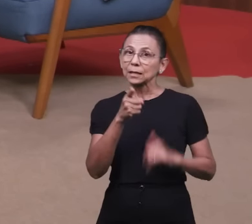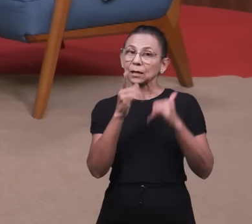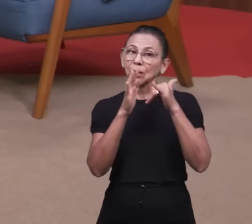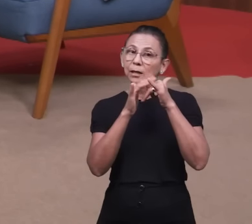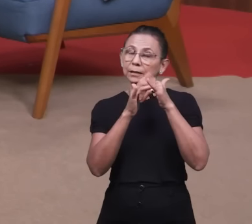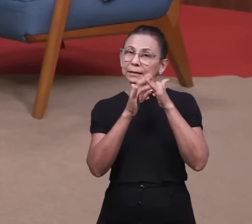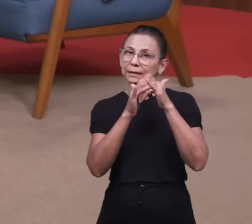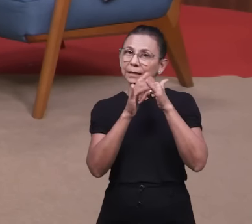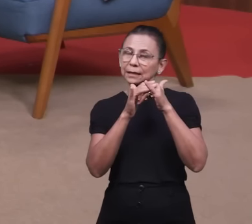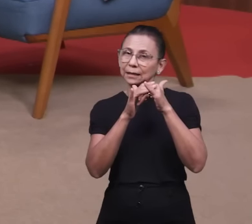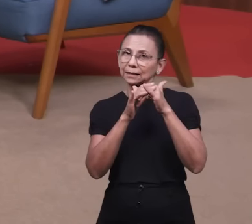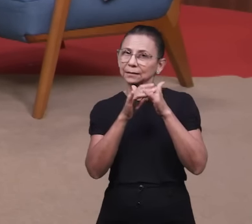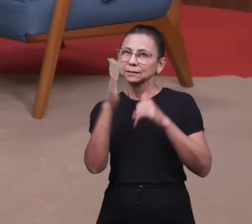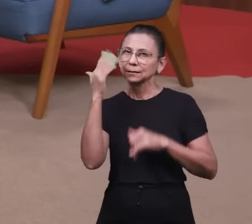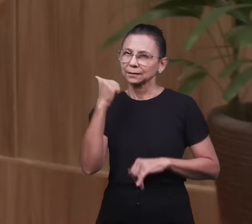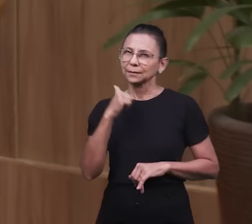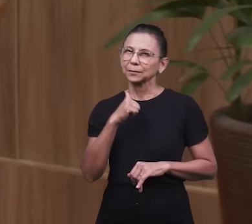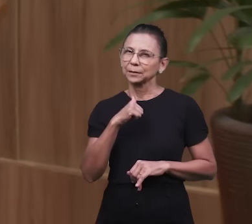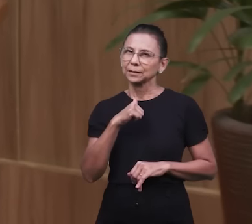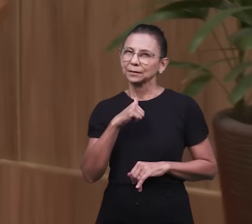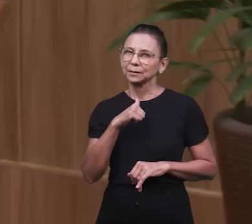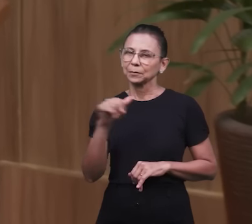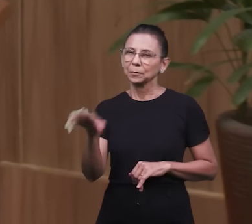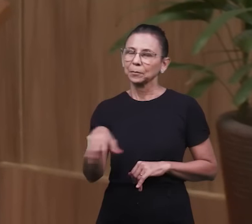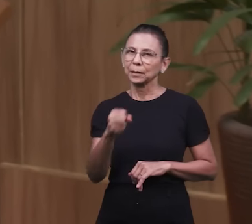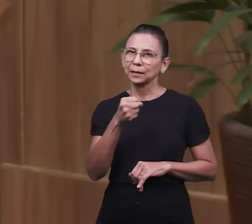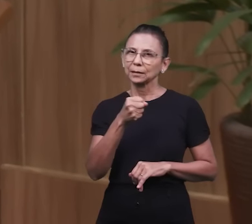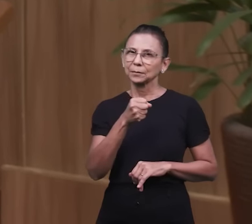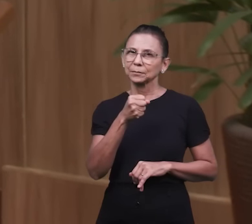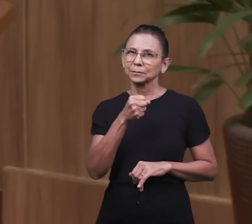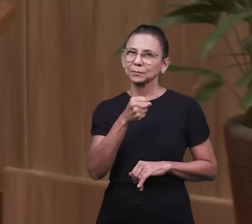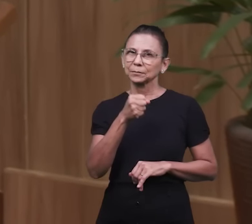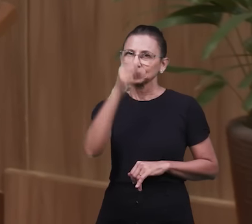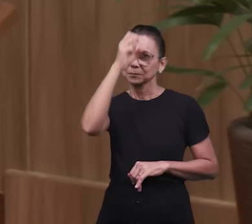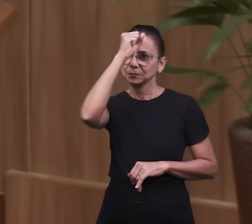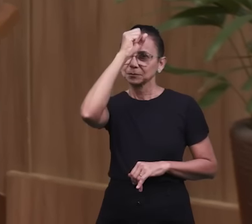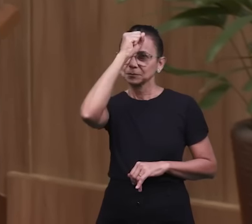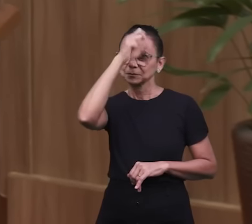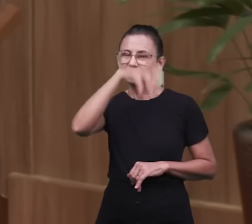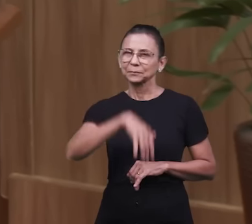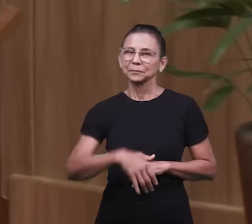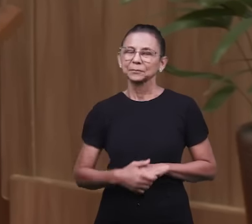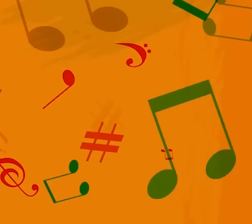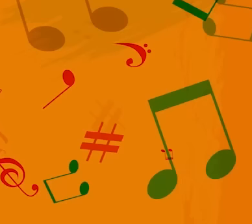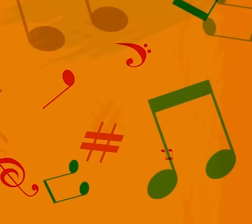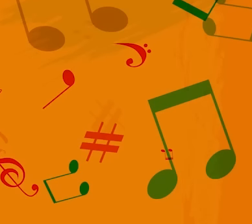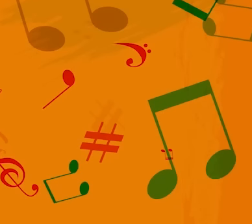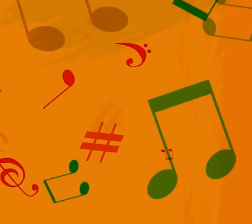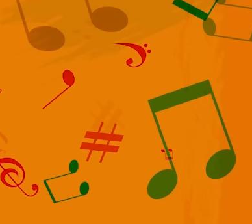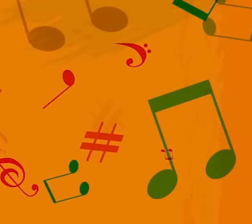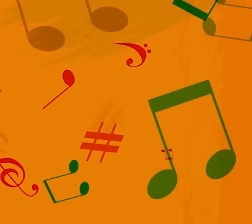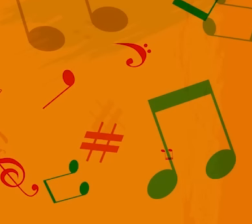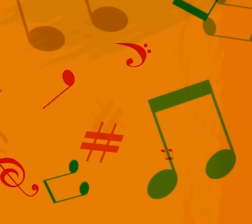tocando a escaleta Tá certo então você já sabe né Pega o seu instrumento e vamos aprender